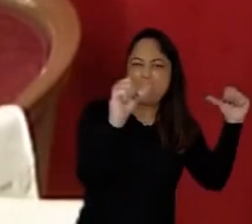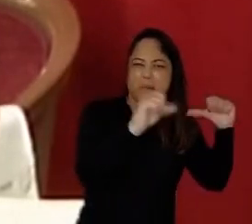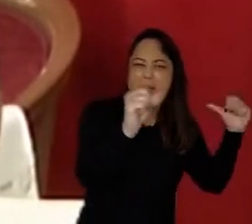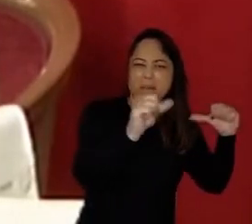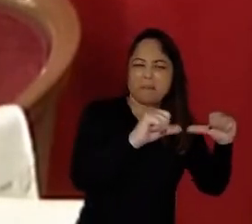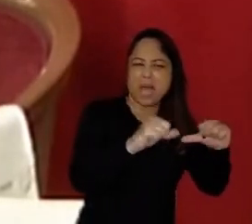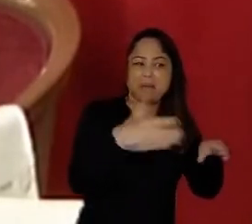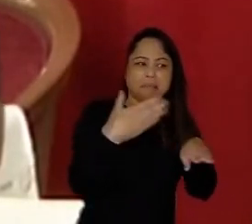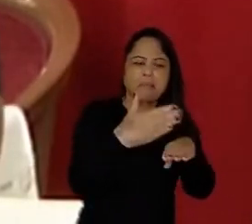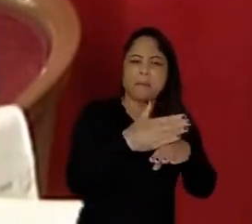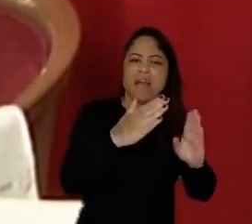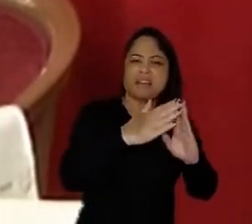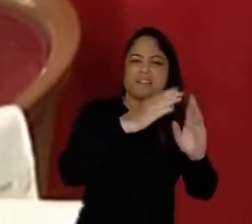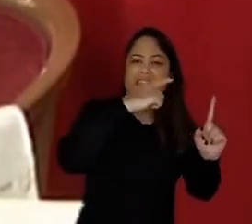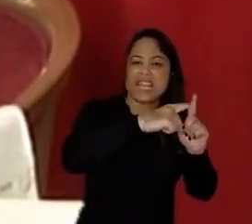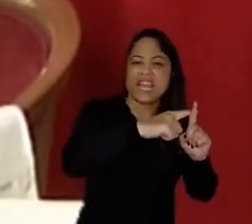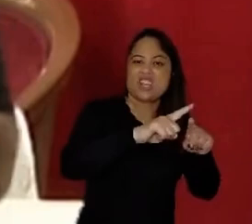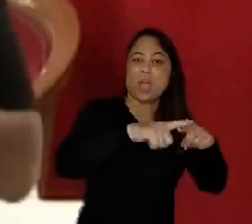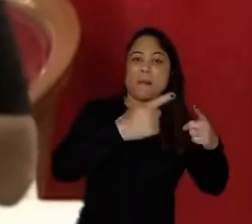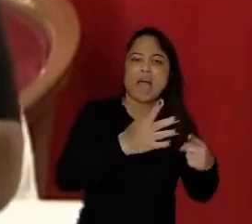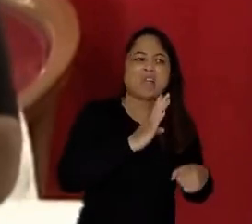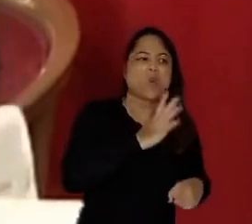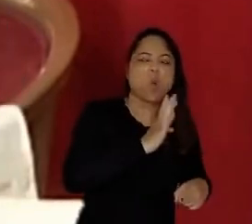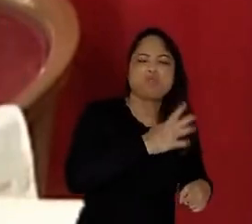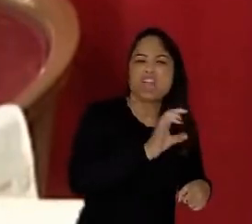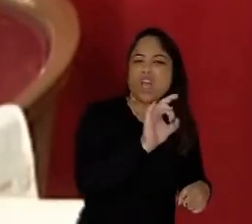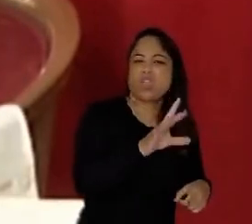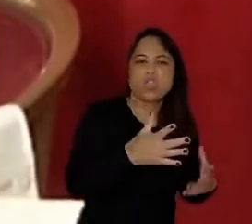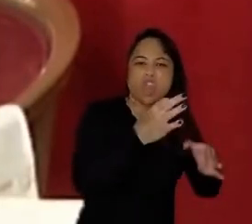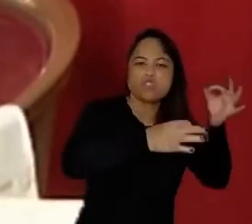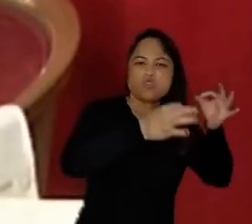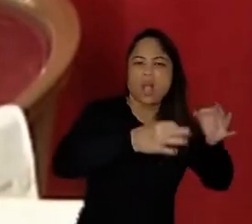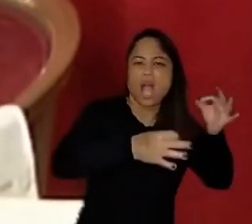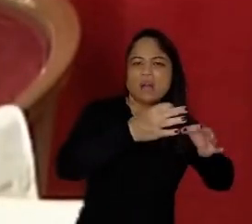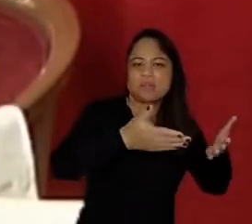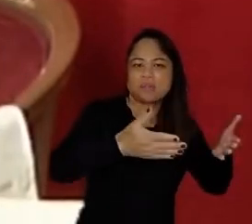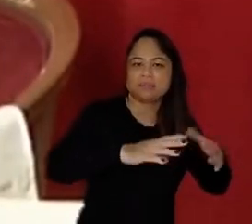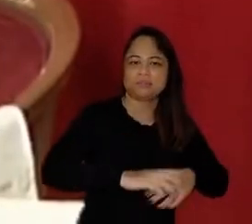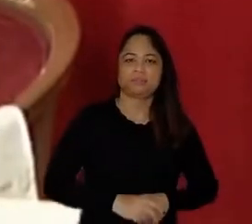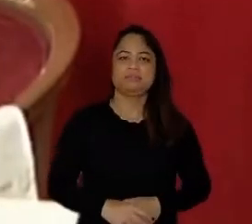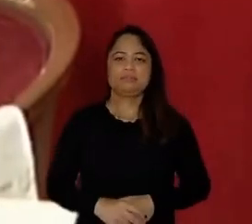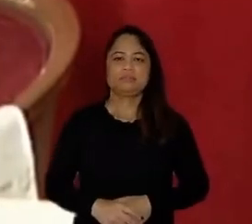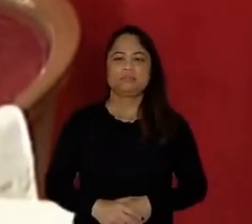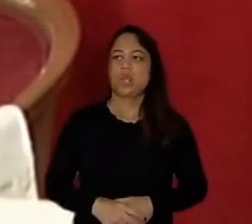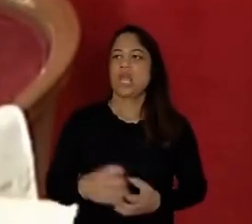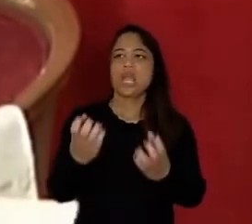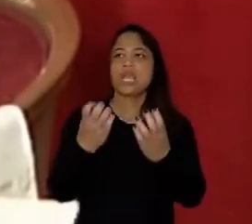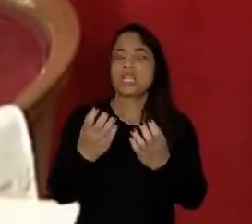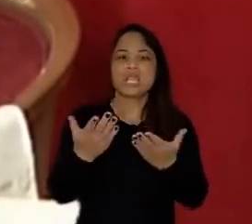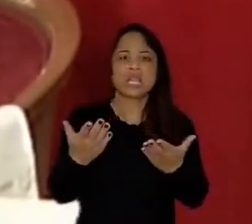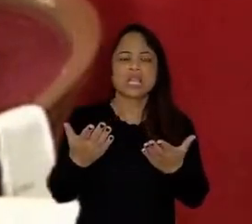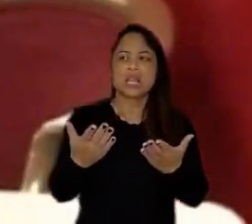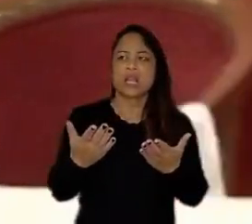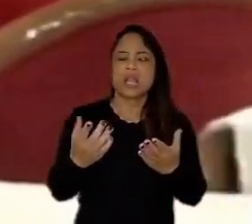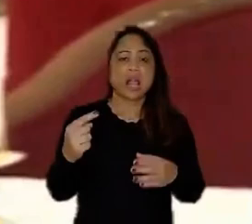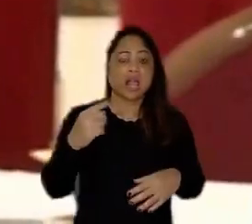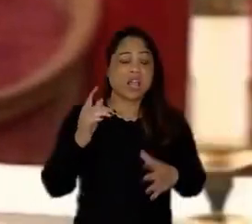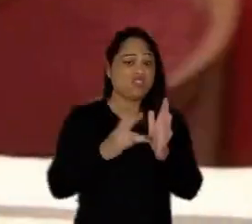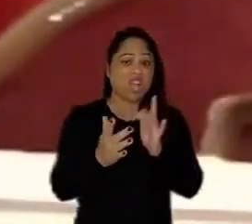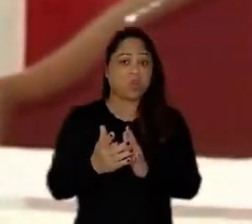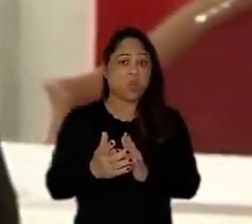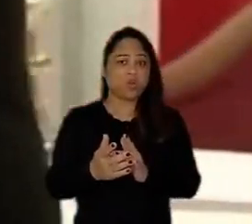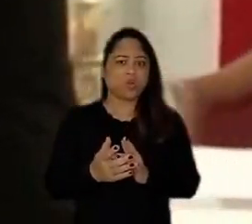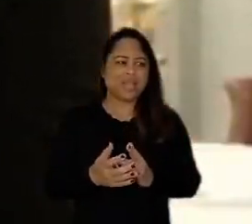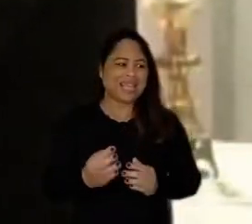no templo para ouvir ele falar procurando erro. Quem se sente bem em pregar para esse tipo de gente? Ninguém. Então se você estudar